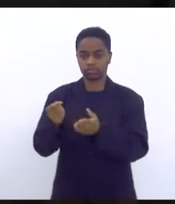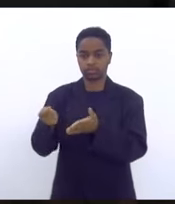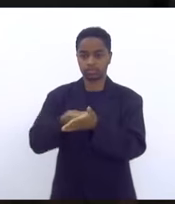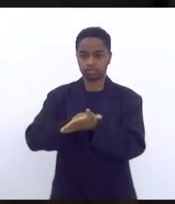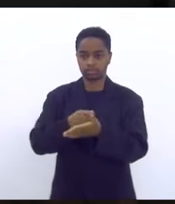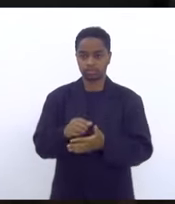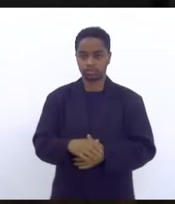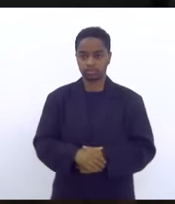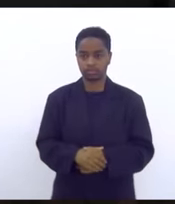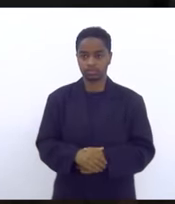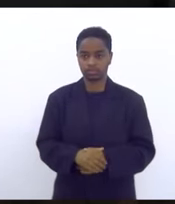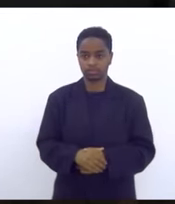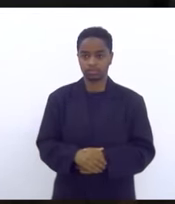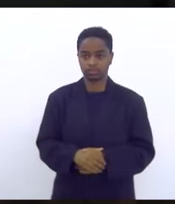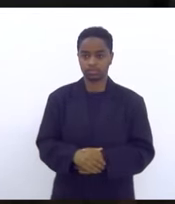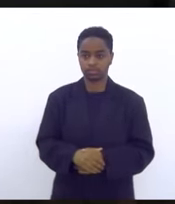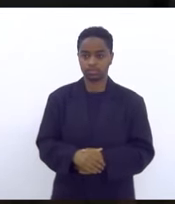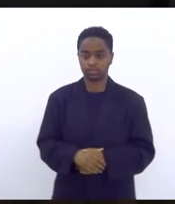autógrafo.